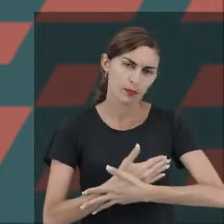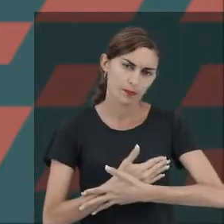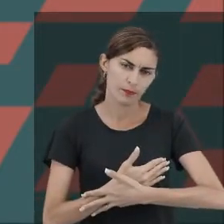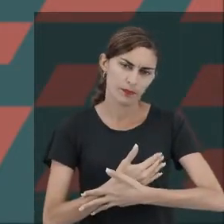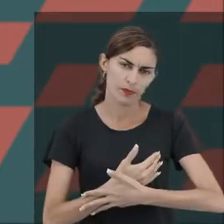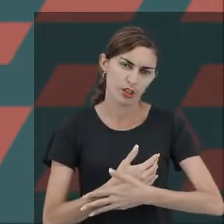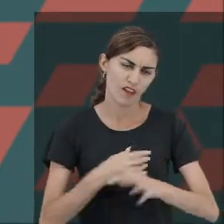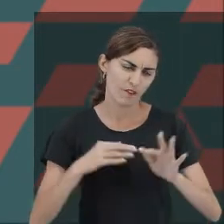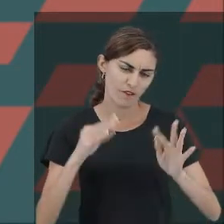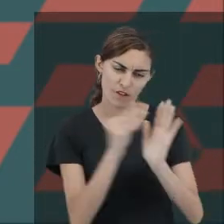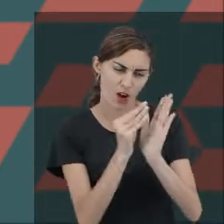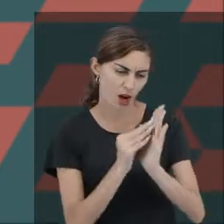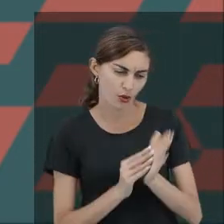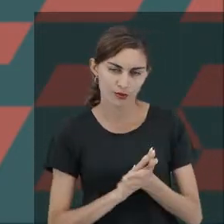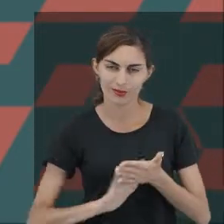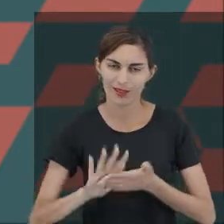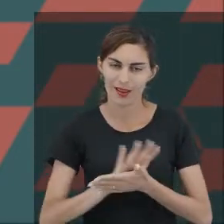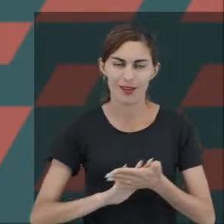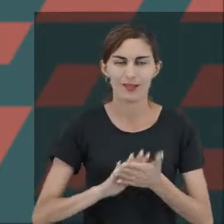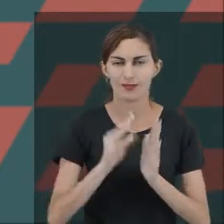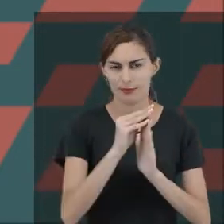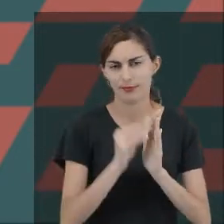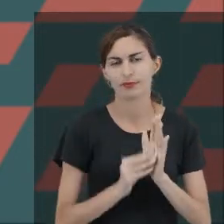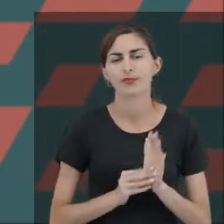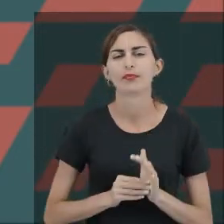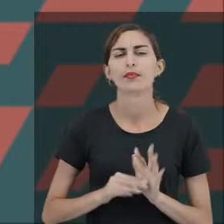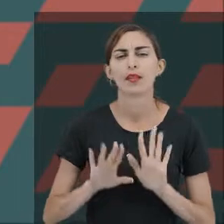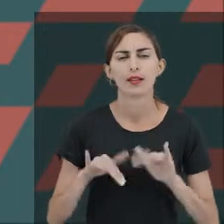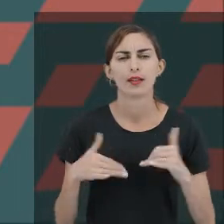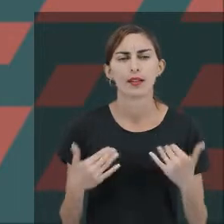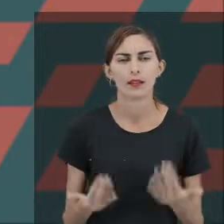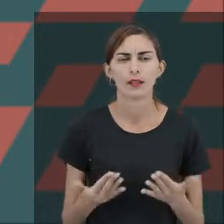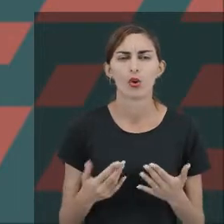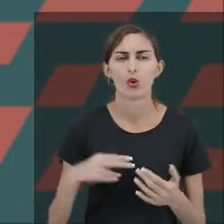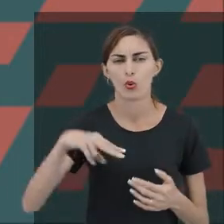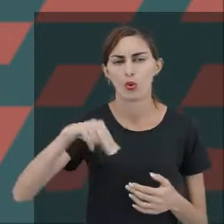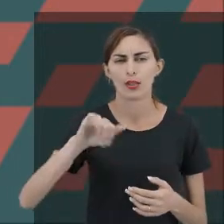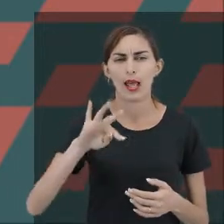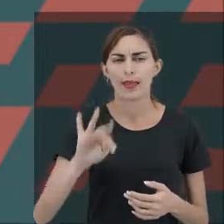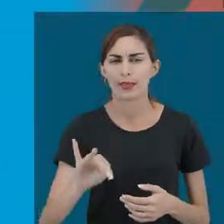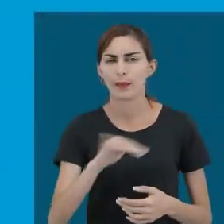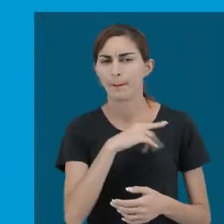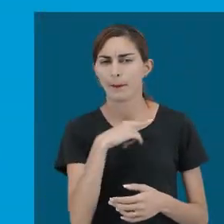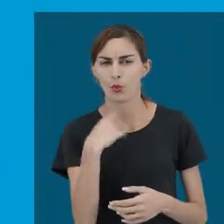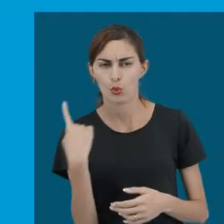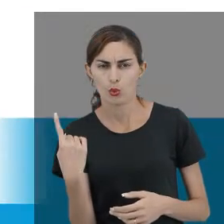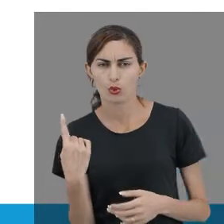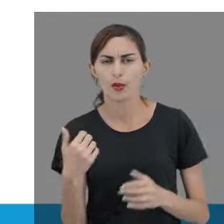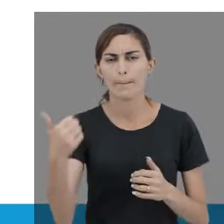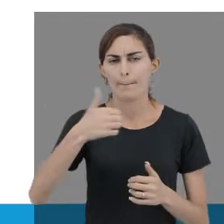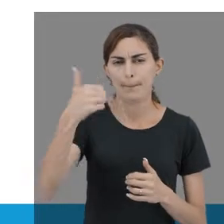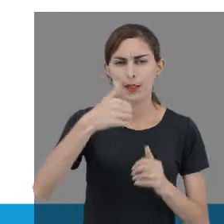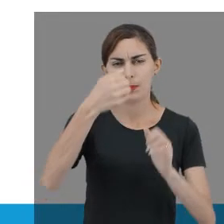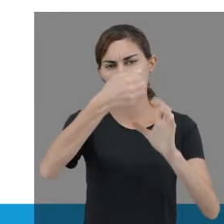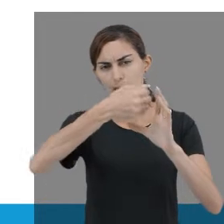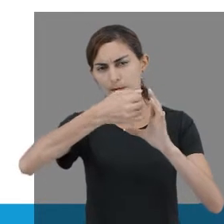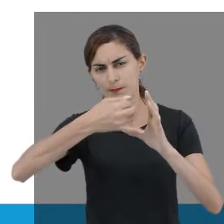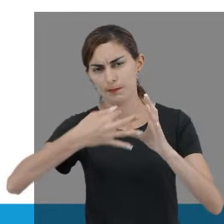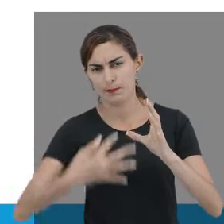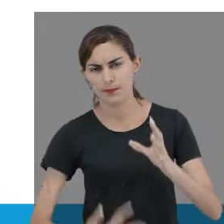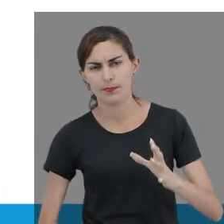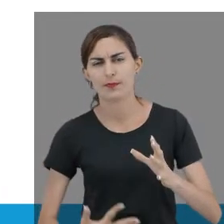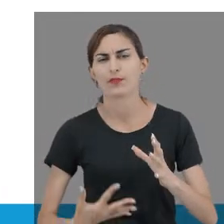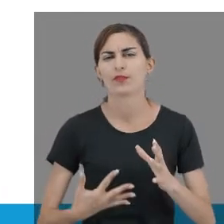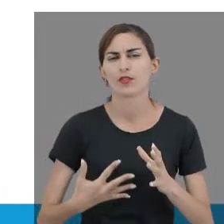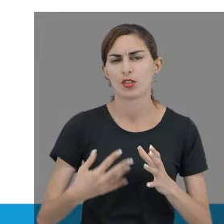informação do bebê notificado não fique completa. Até então ele vai ser um bebê, né? Então, um natimorto, que atende